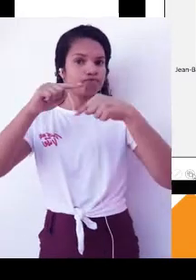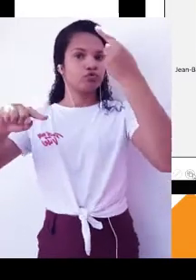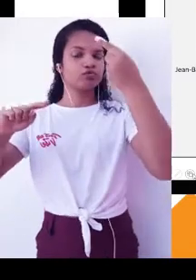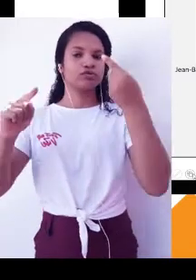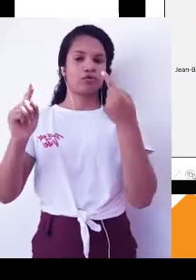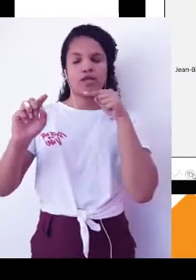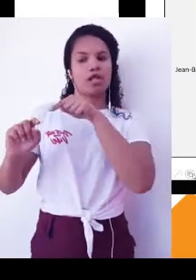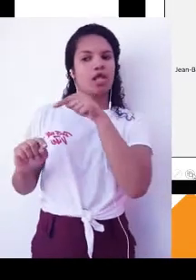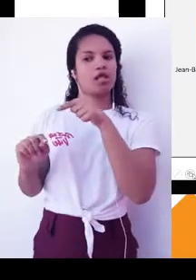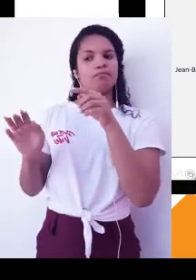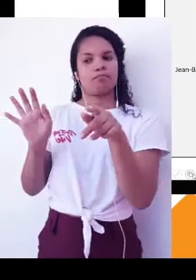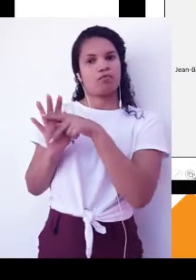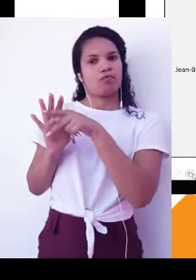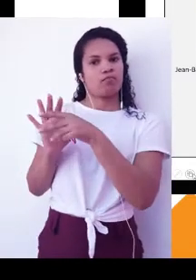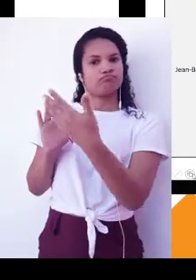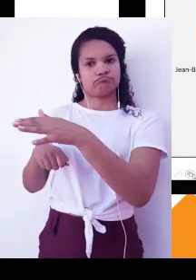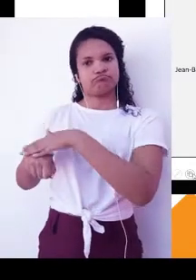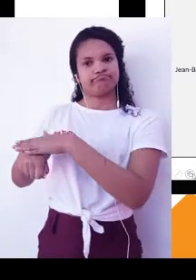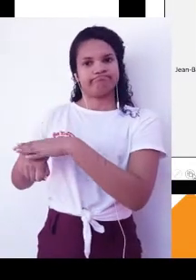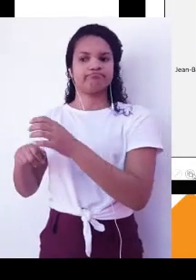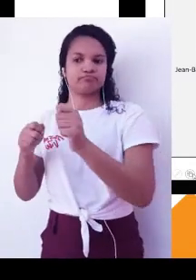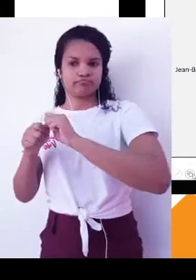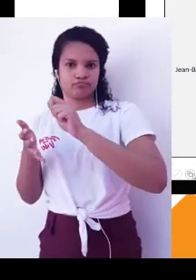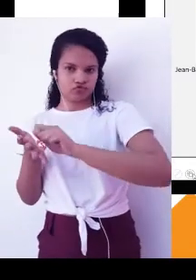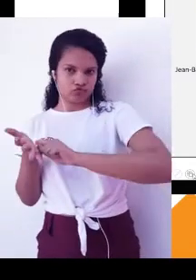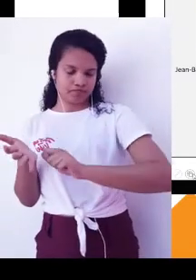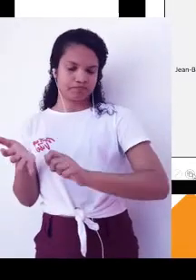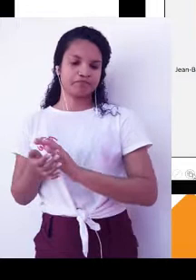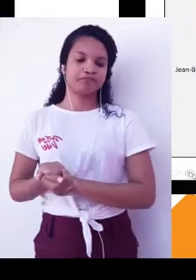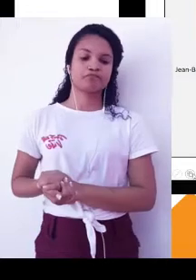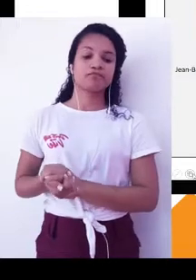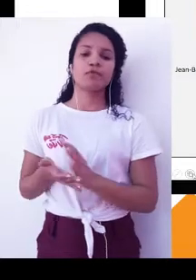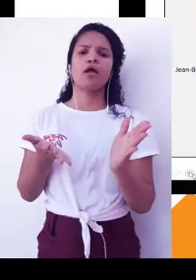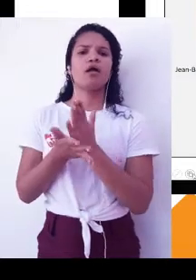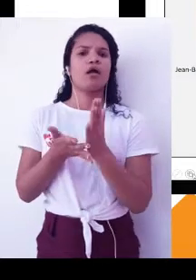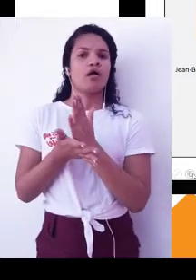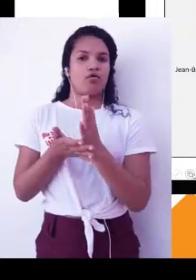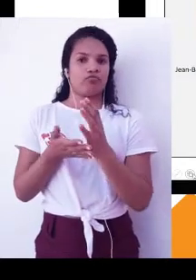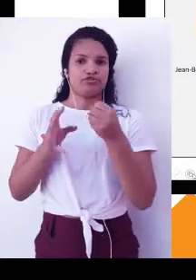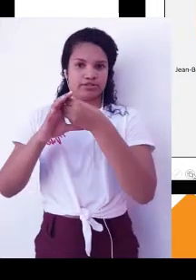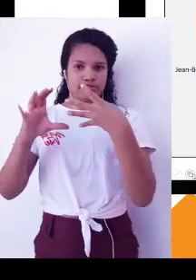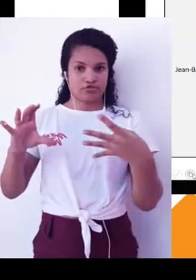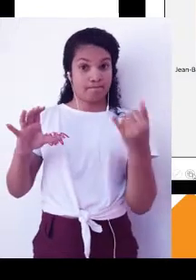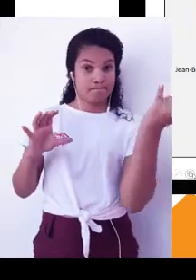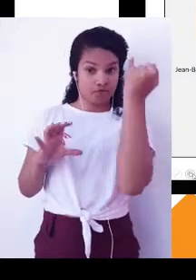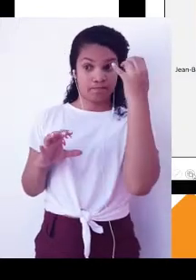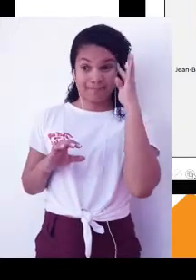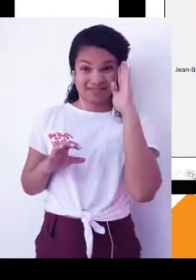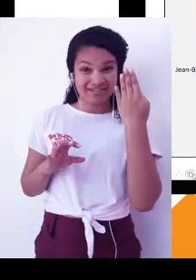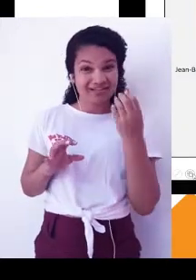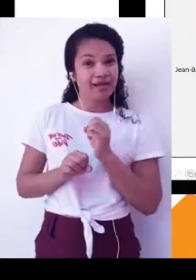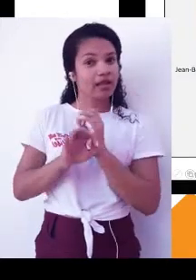uma teoria que explica o processo evolutivo. E alguns aspectos são importantes para se entender o pensamento